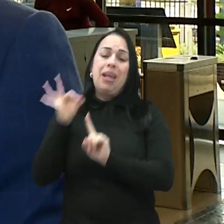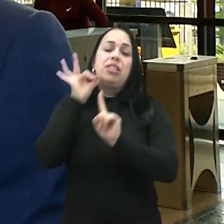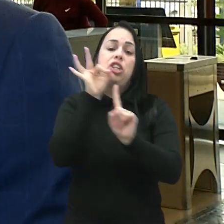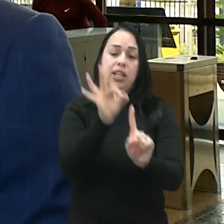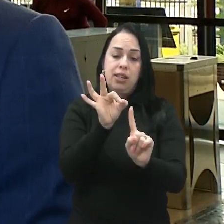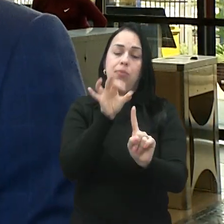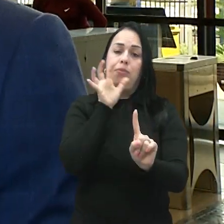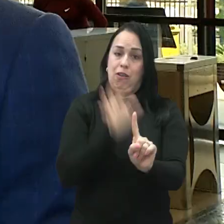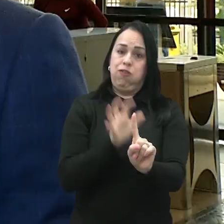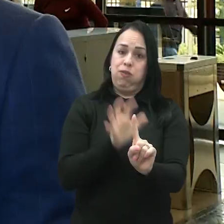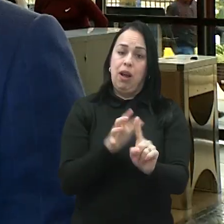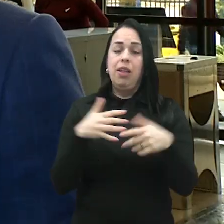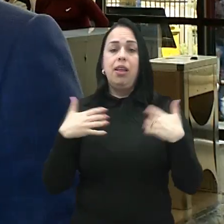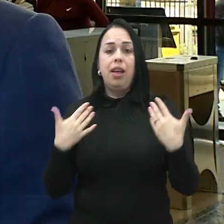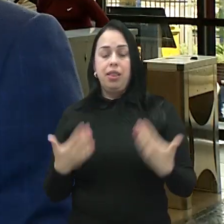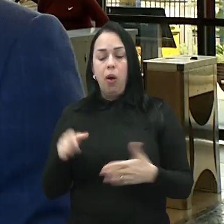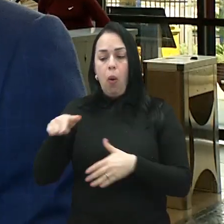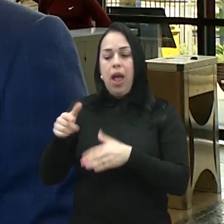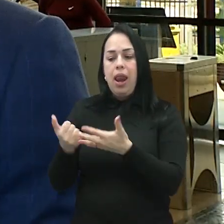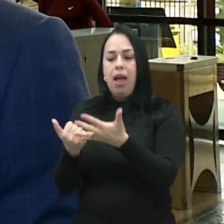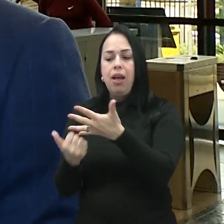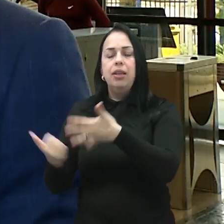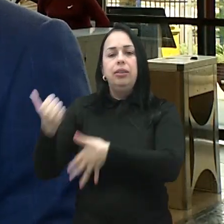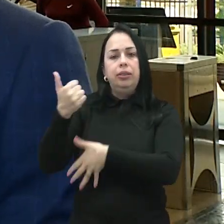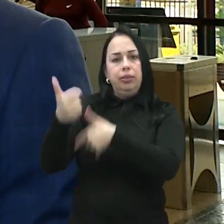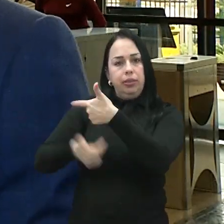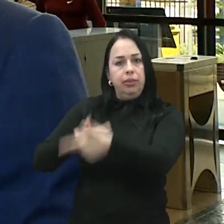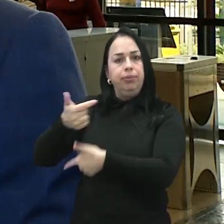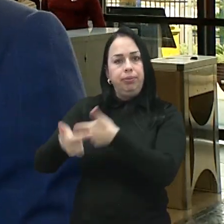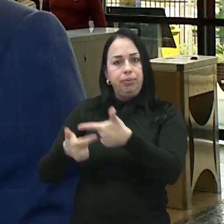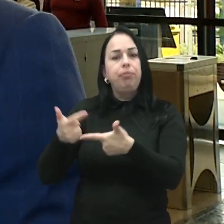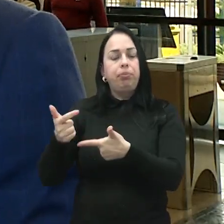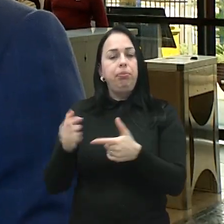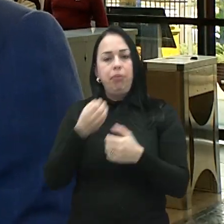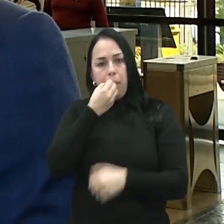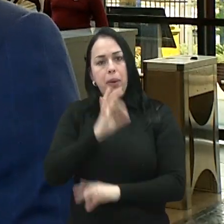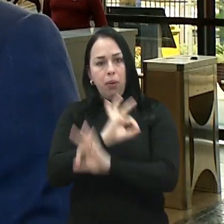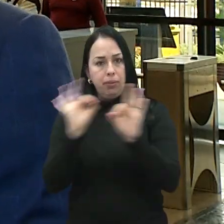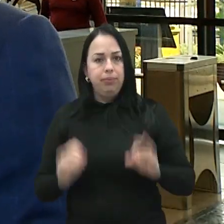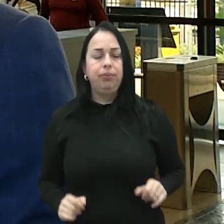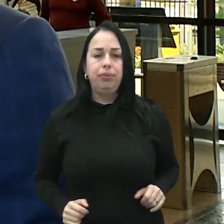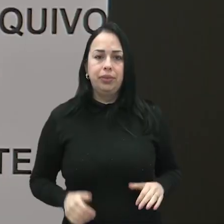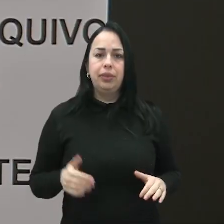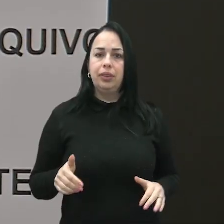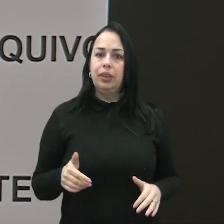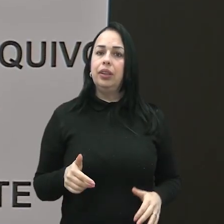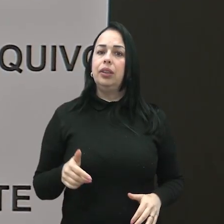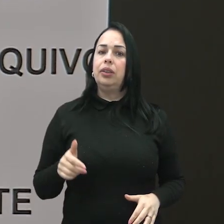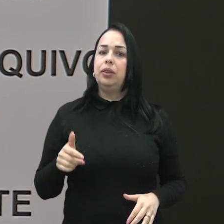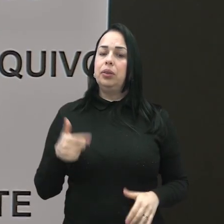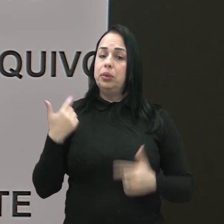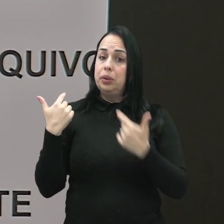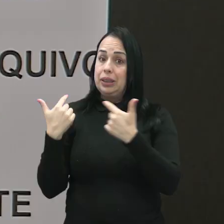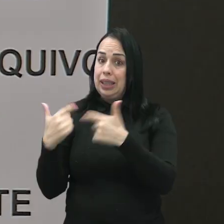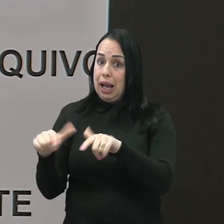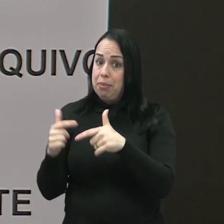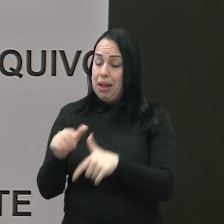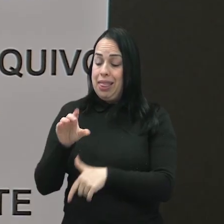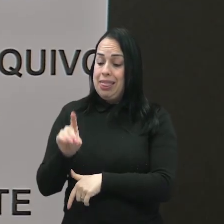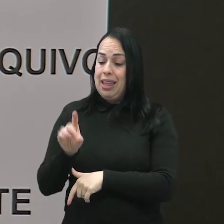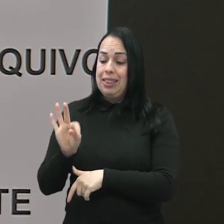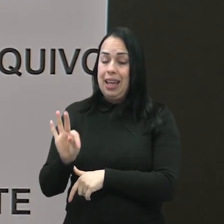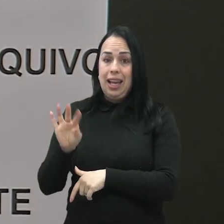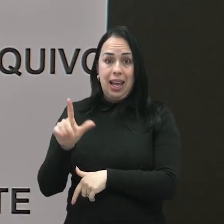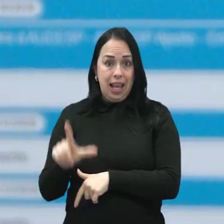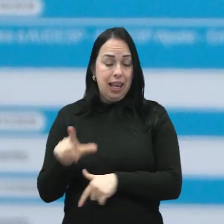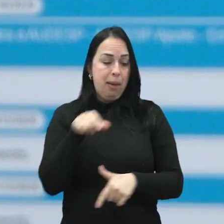exemplo. Então, estar integrado em um órgão de carreira é essencial para o bom processo legislativo. O trabalho conjunto